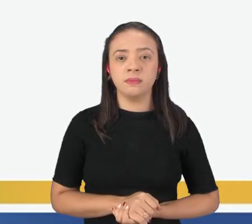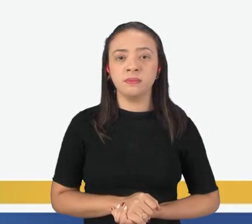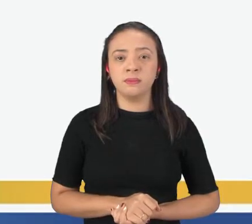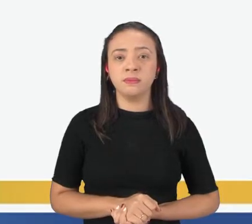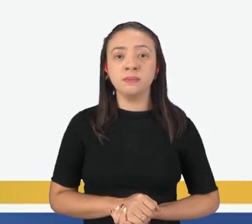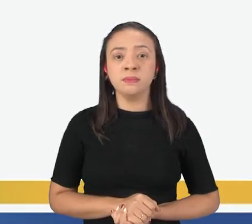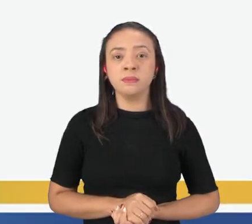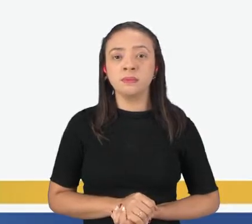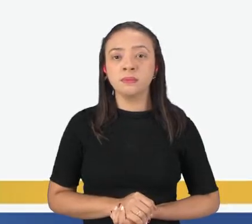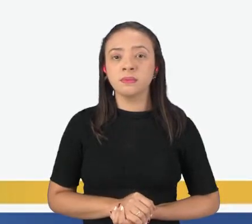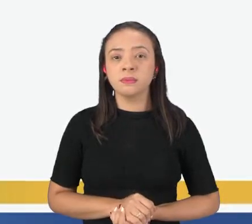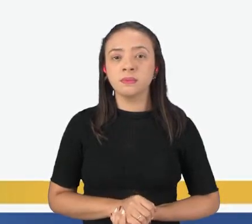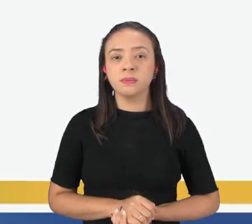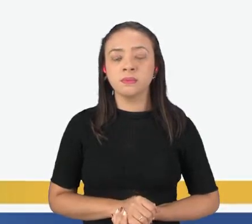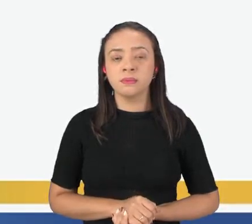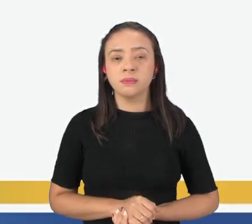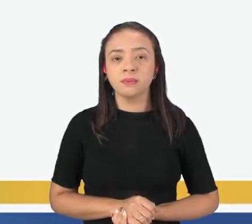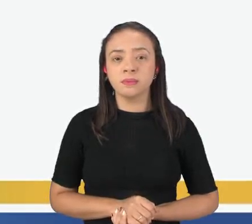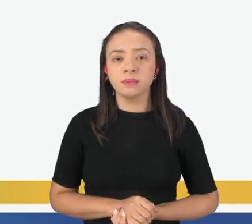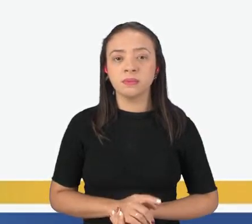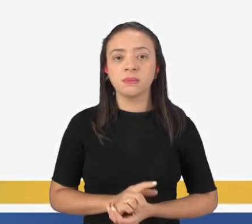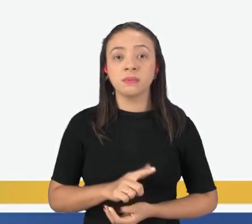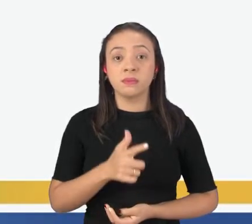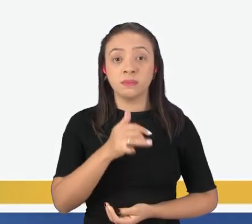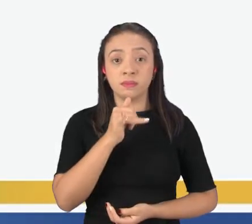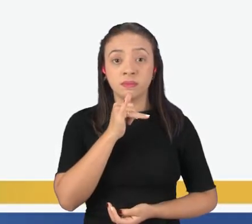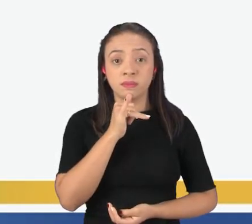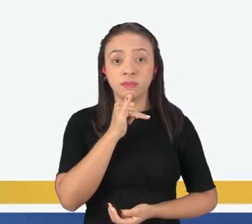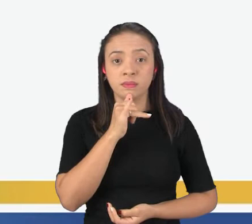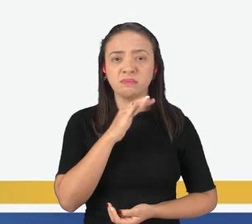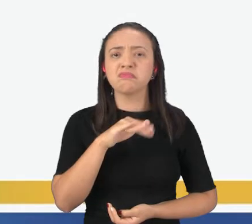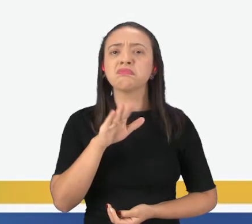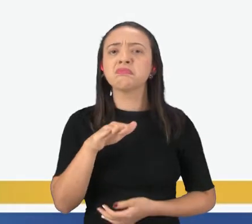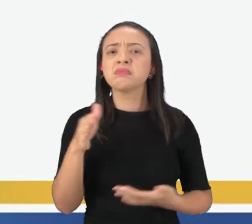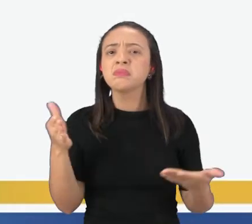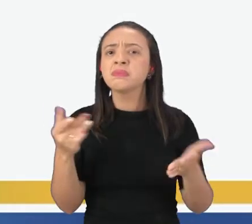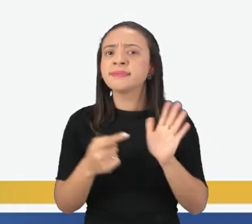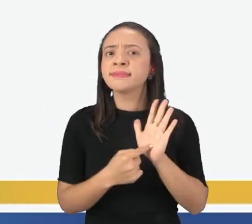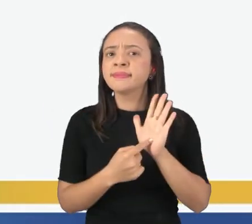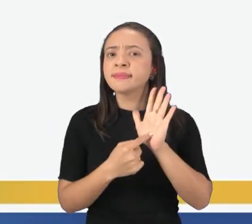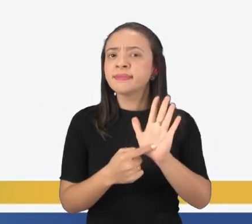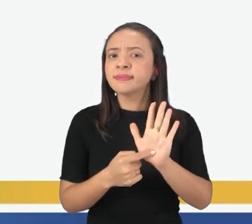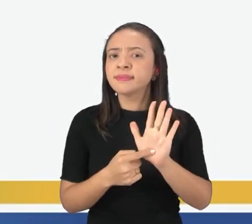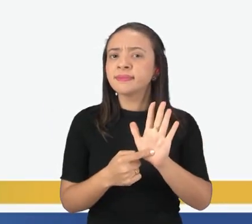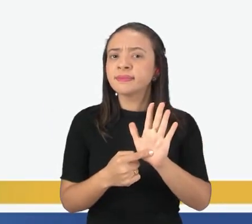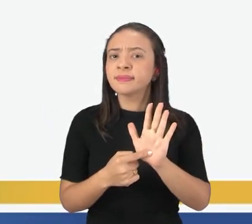Ok. Vamos ver o próximo. Quem será que vai se apresentar agora?